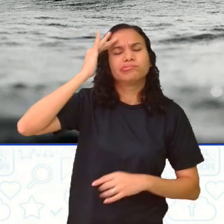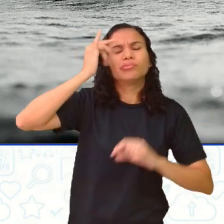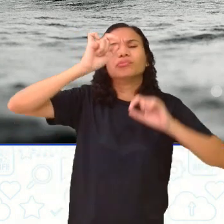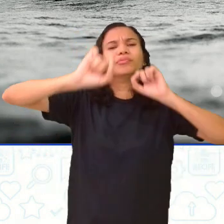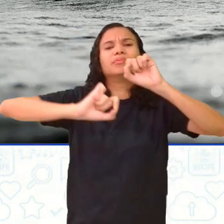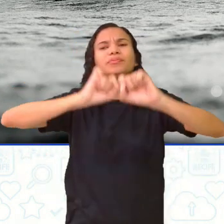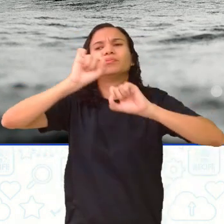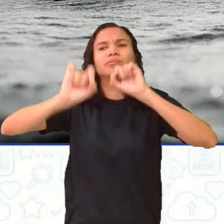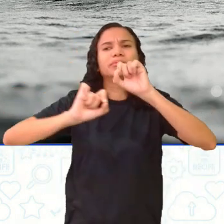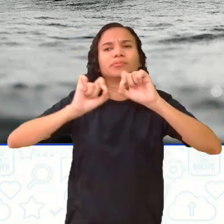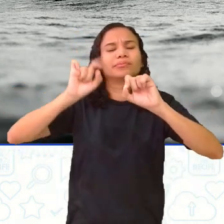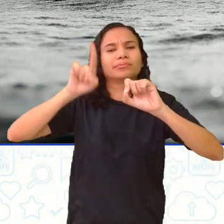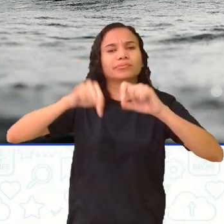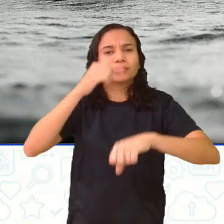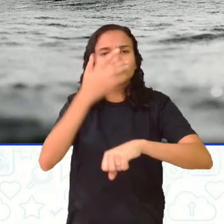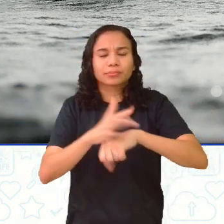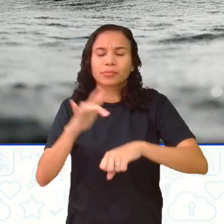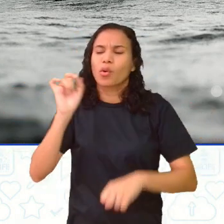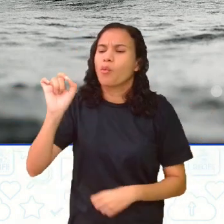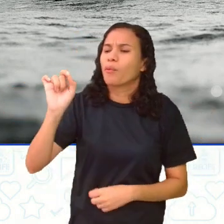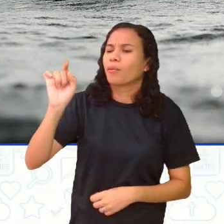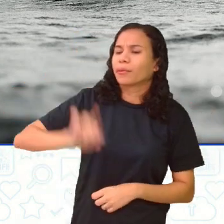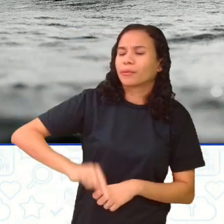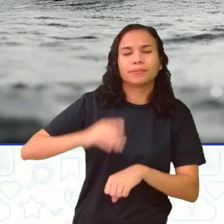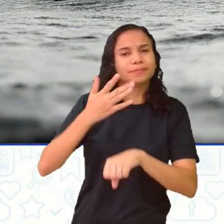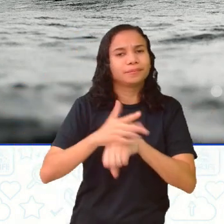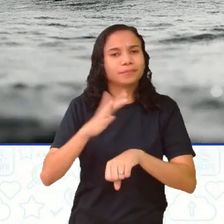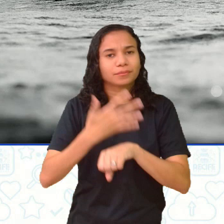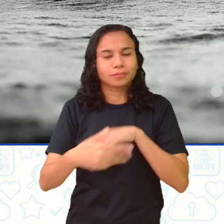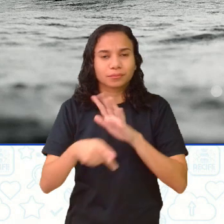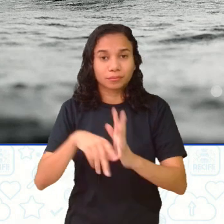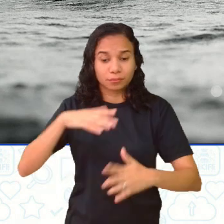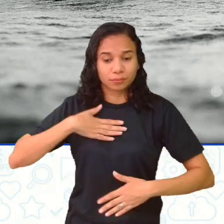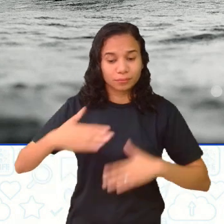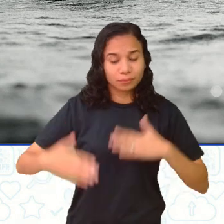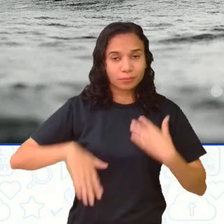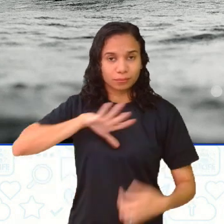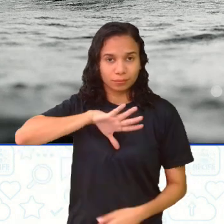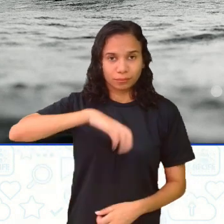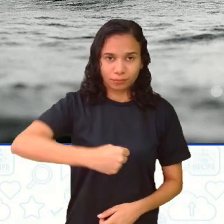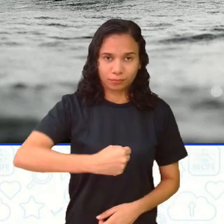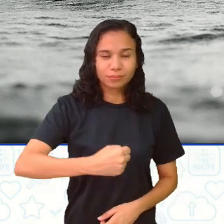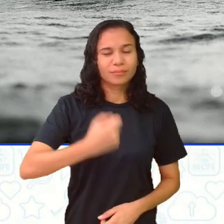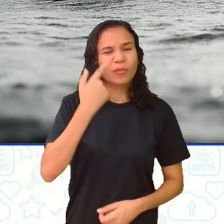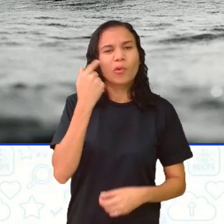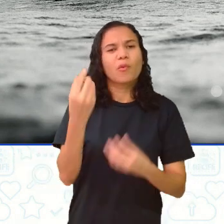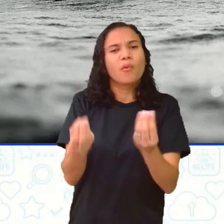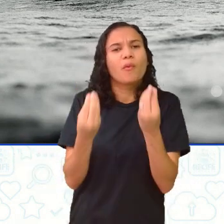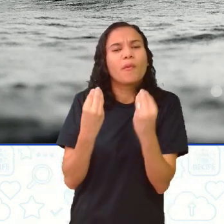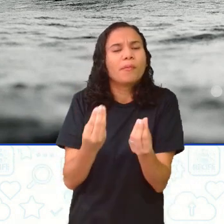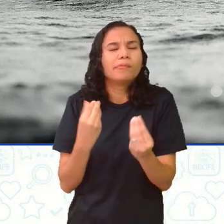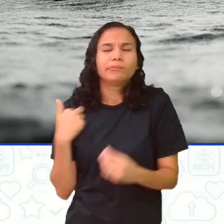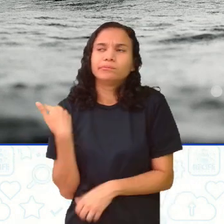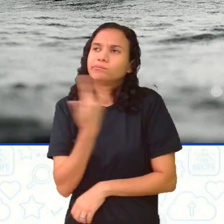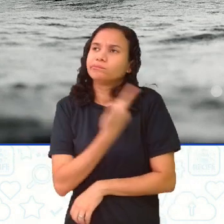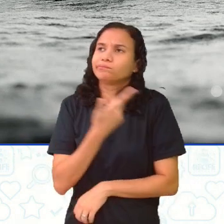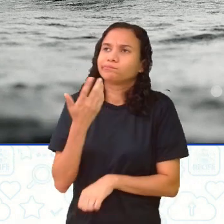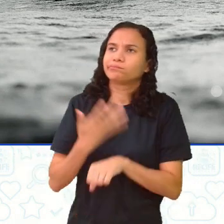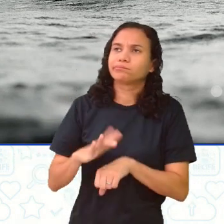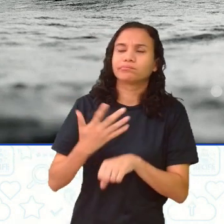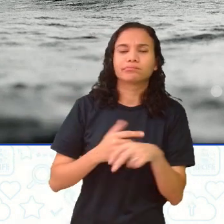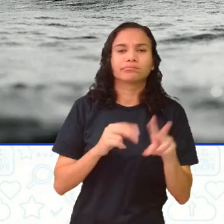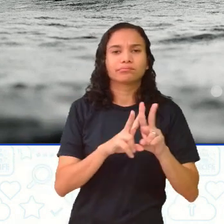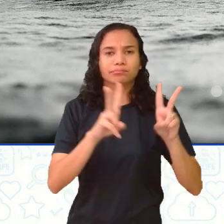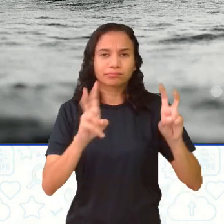o que são, né, as práticas corporais de aventura. Como é que a gente pode aí falar